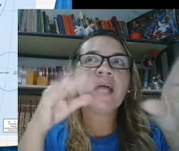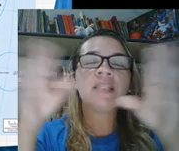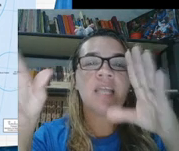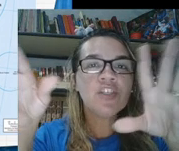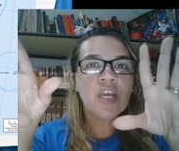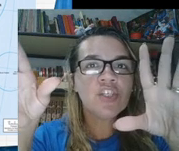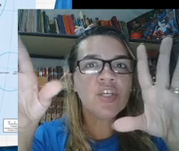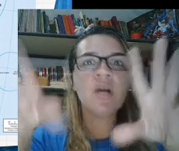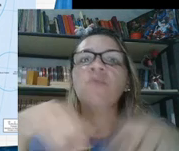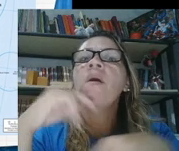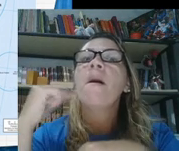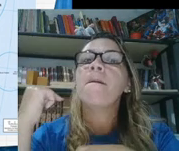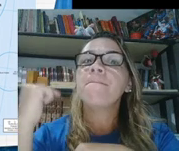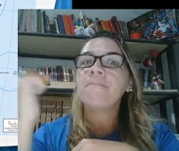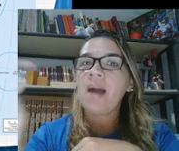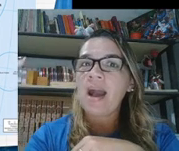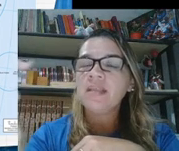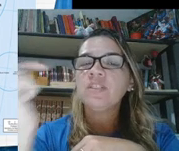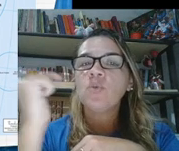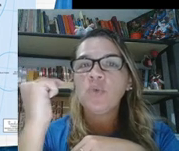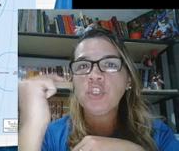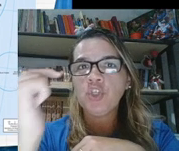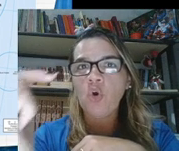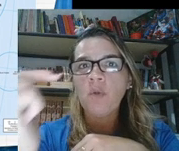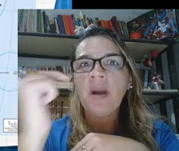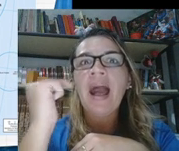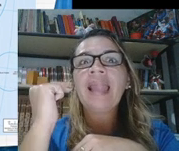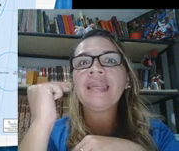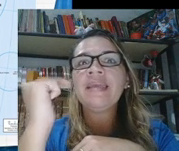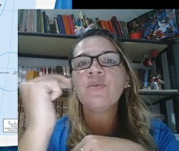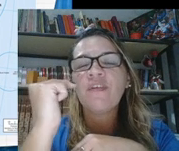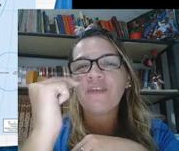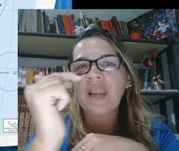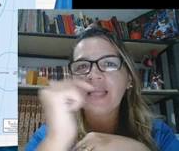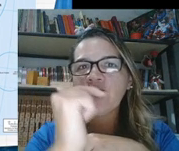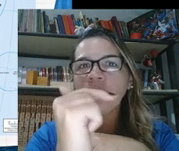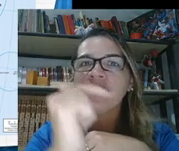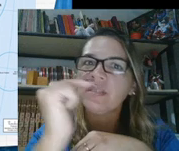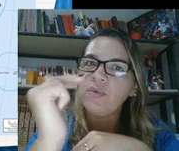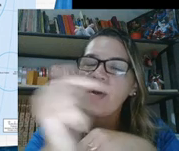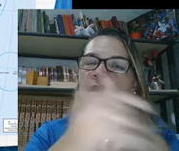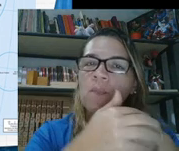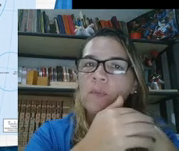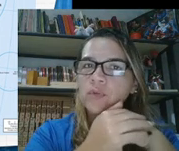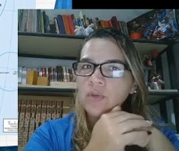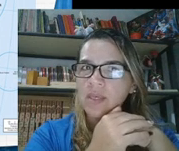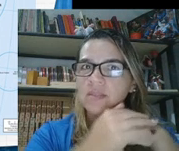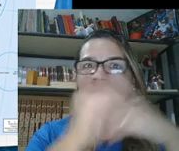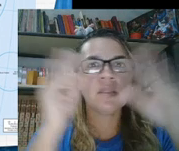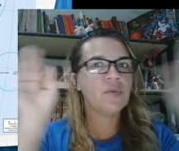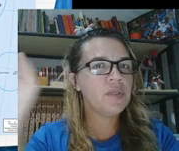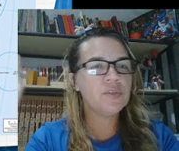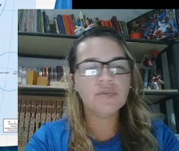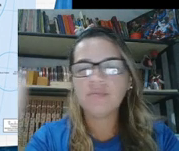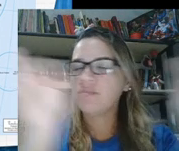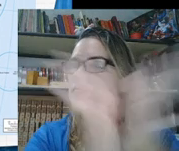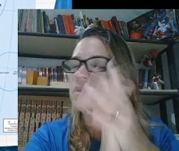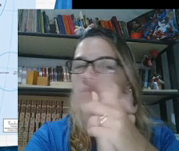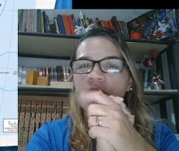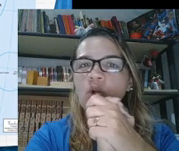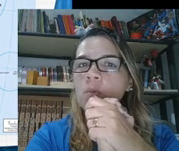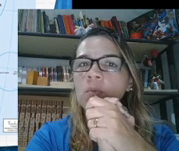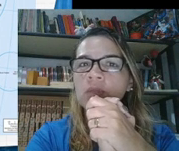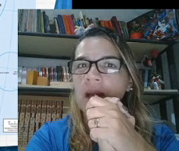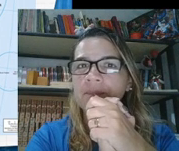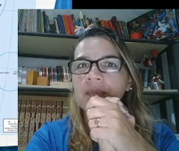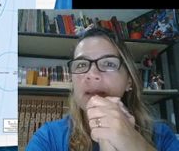pode mudar até de região, mas o idioma, a língua falada no Brasil é o português. Então, isso não